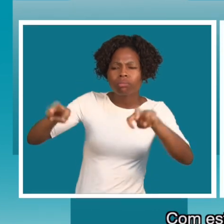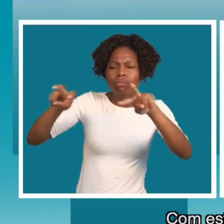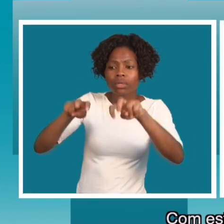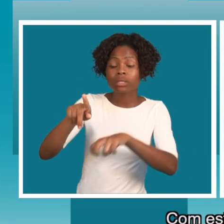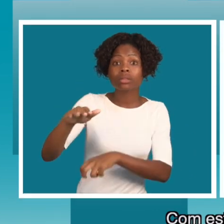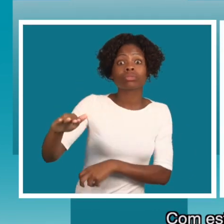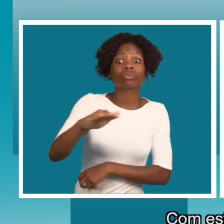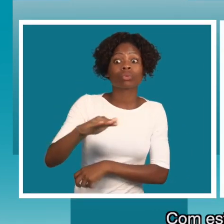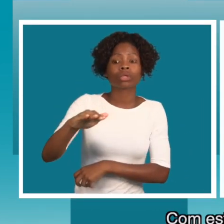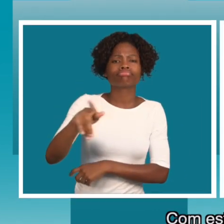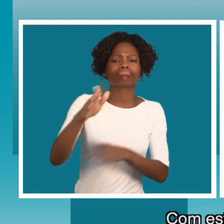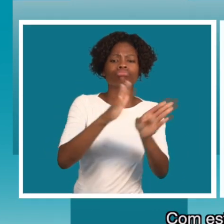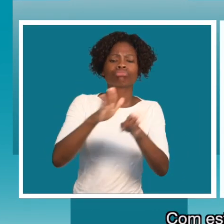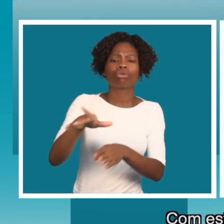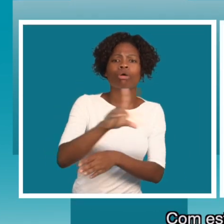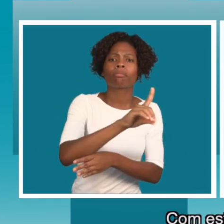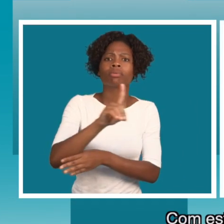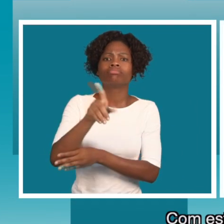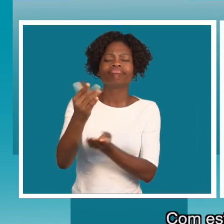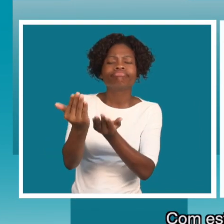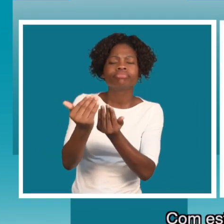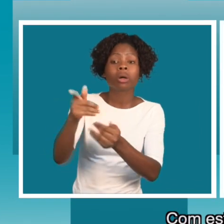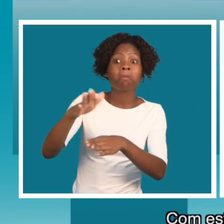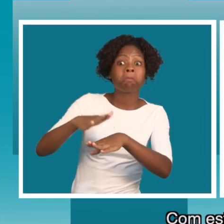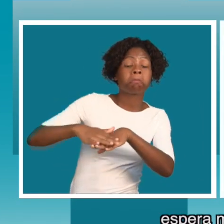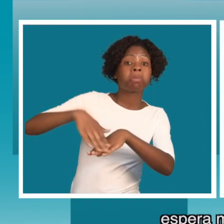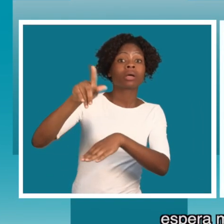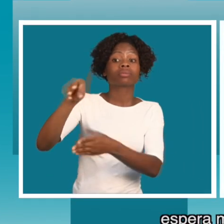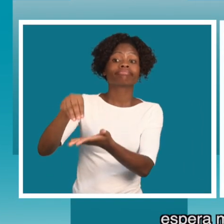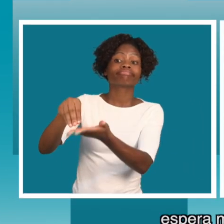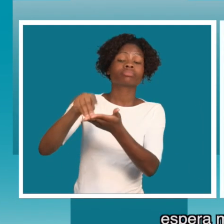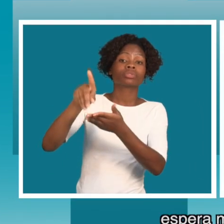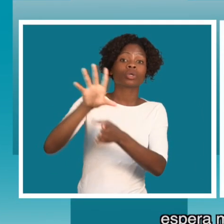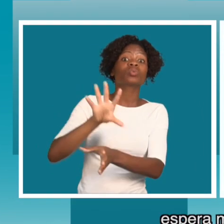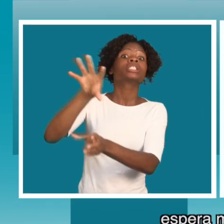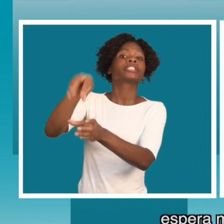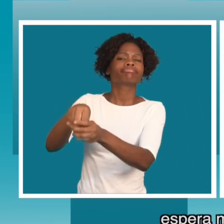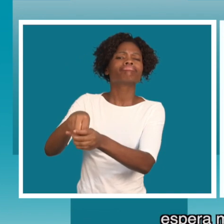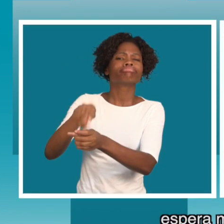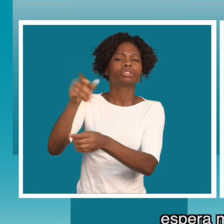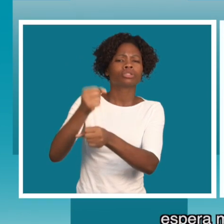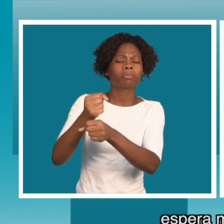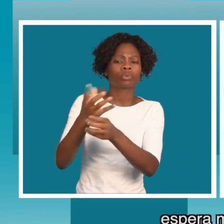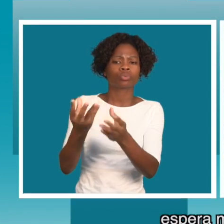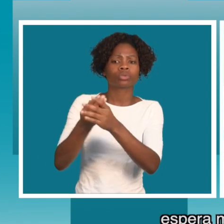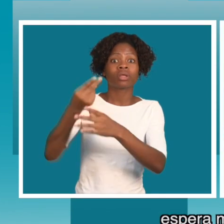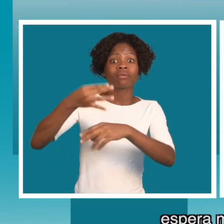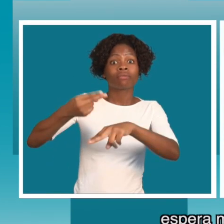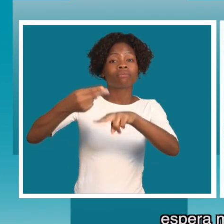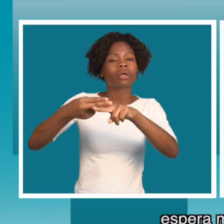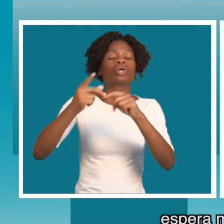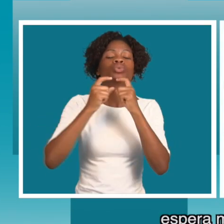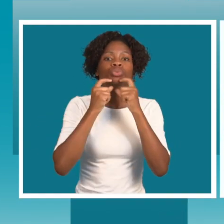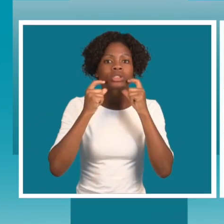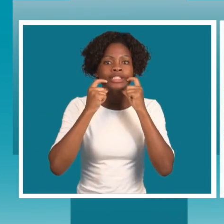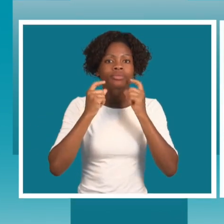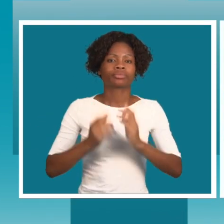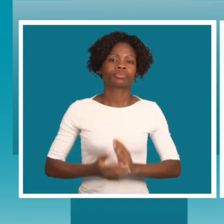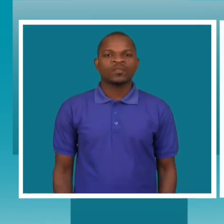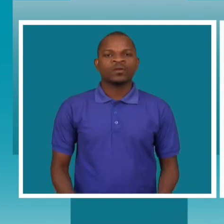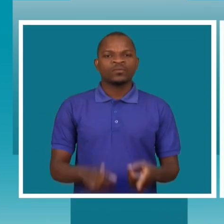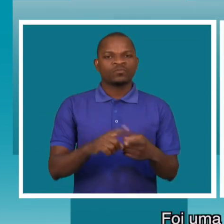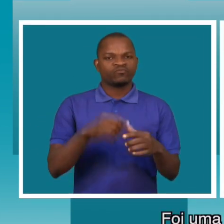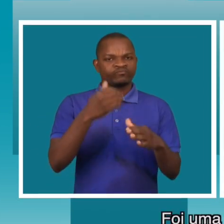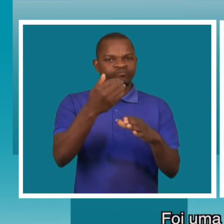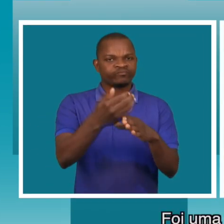este estudo, a comunidade de pessoas com deficiência espera mais inclusão no acesso a serviços de HIV-Sida em Moçambique.